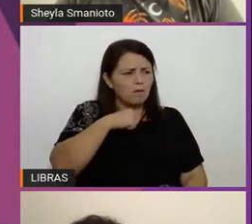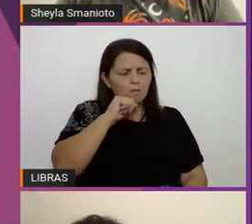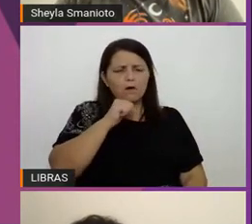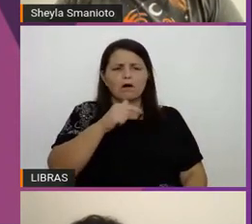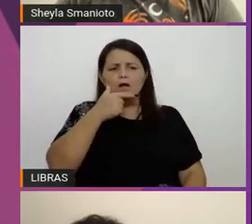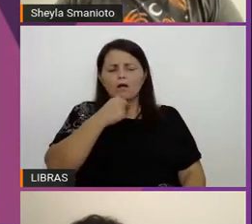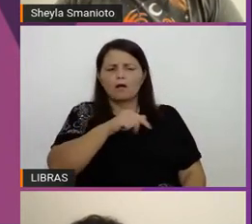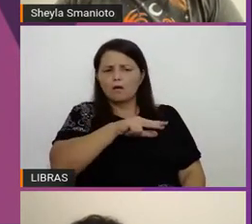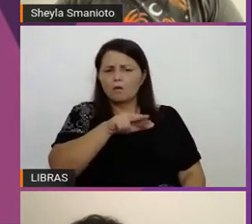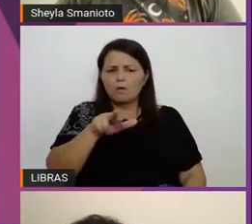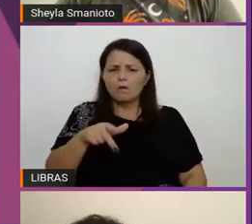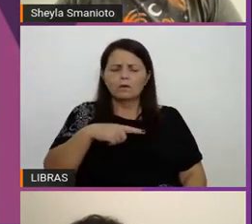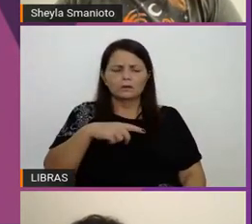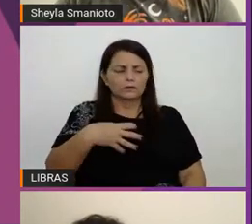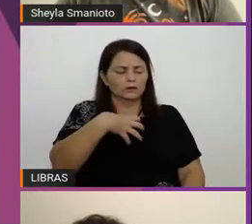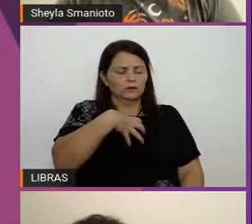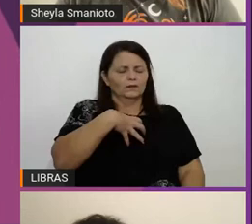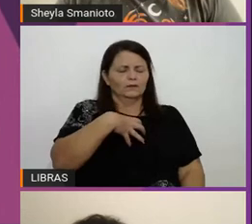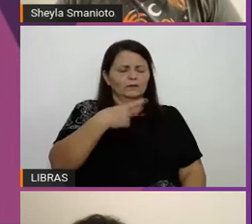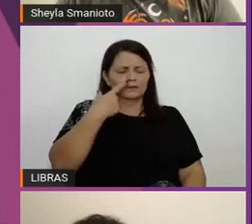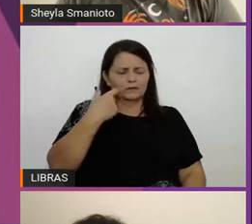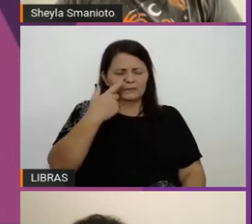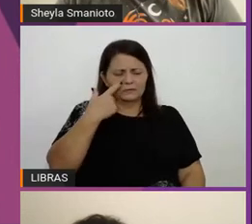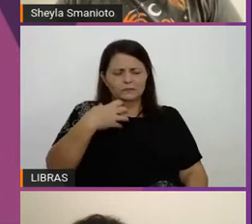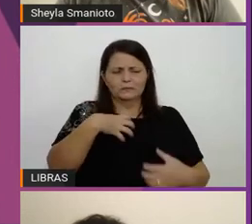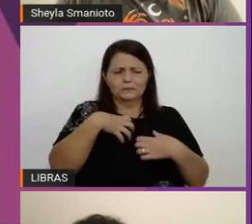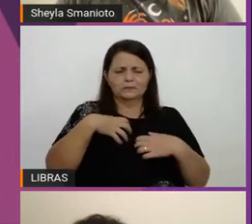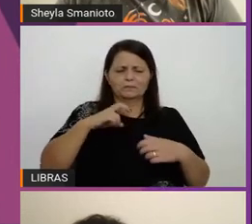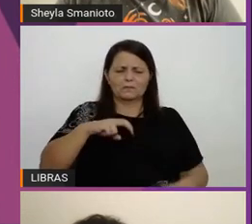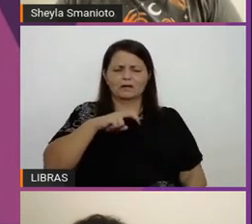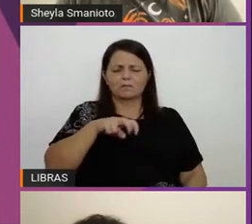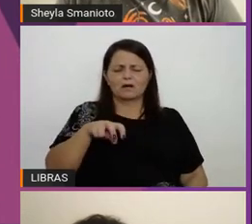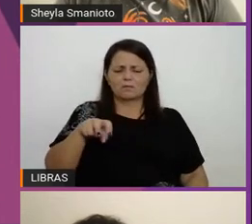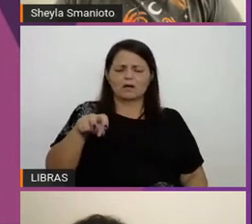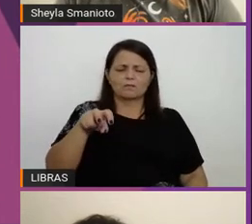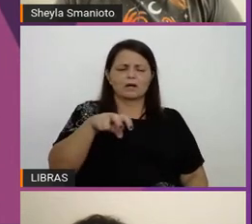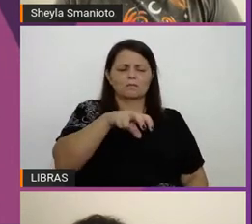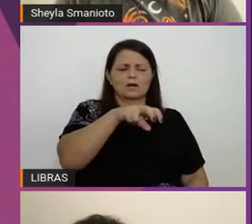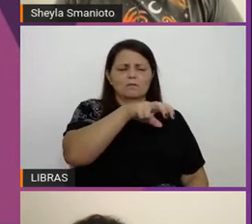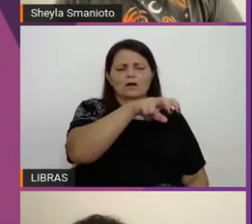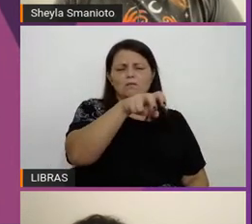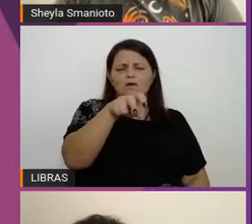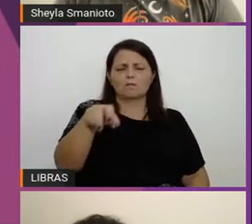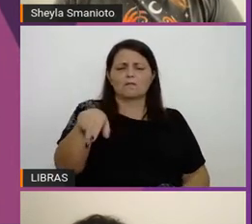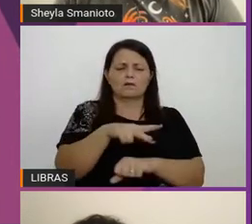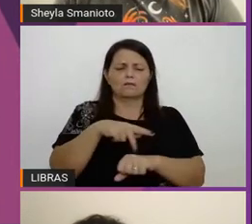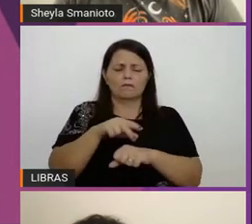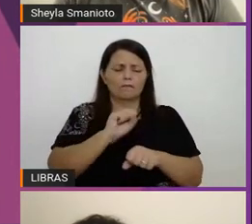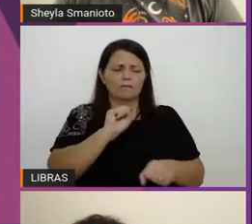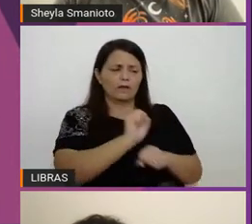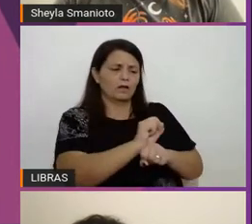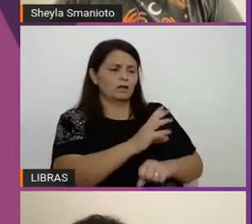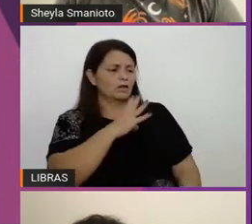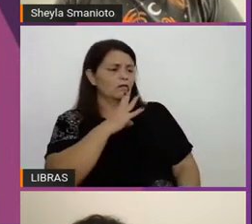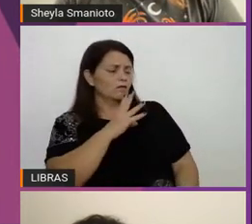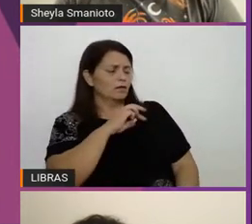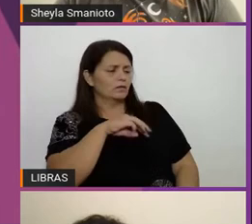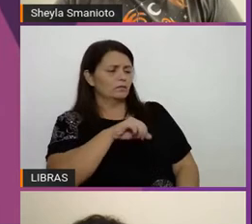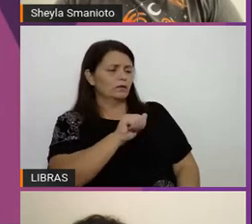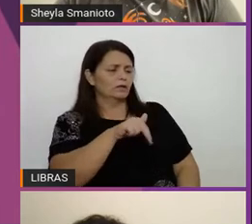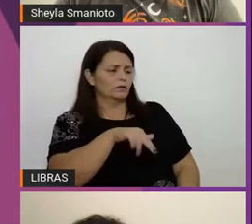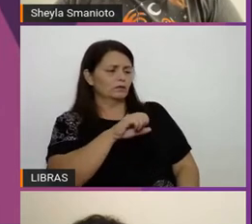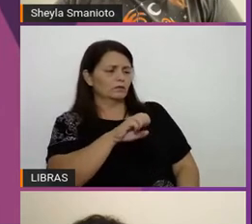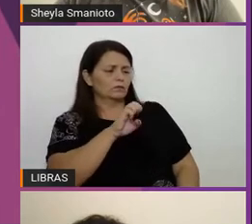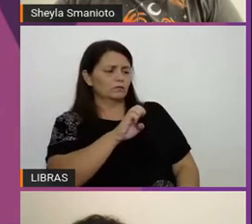parte sem ruga percorrendo vários países da América do Sul numa das paradas conhece Manoel